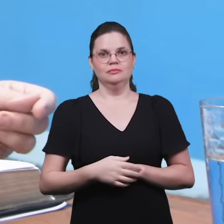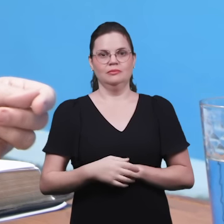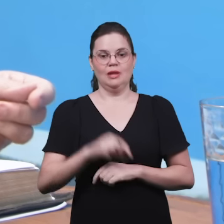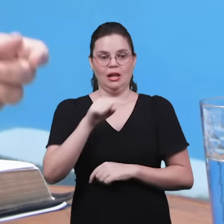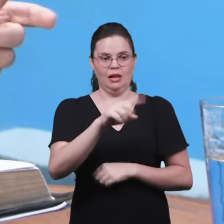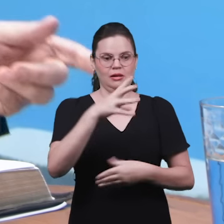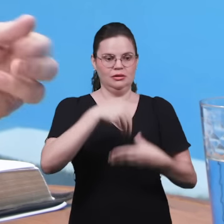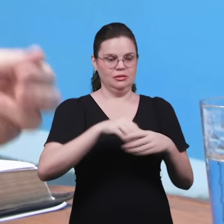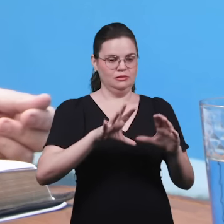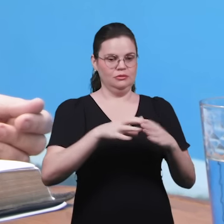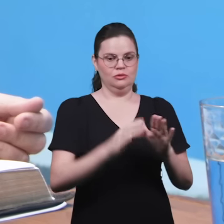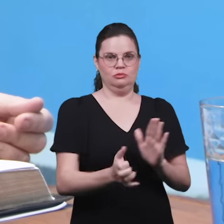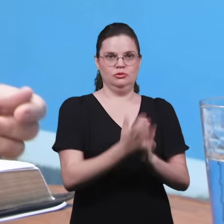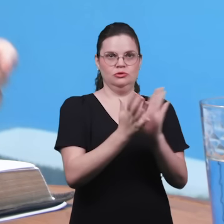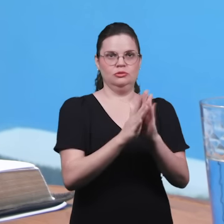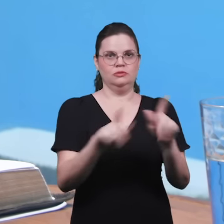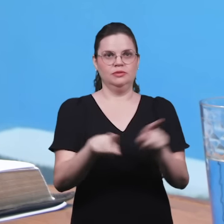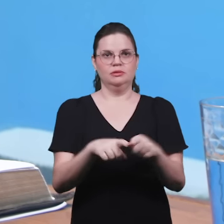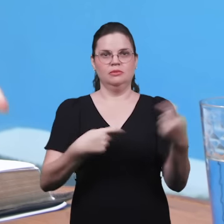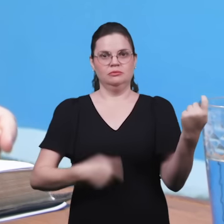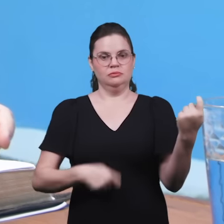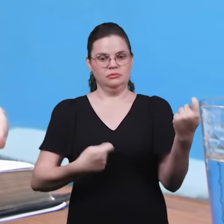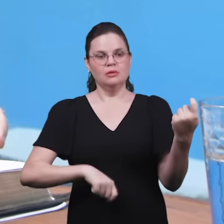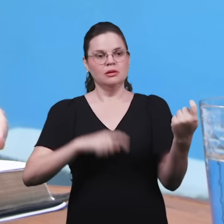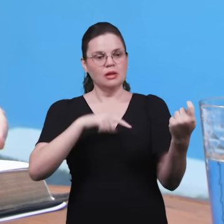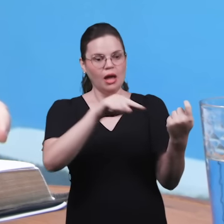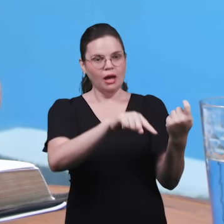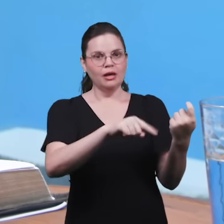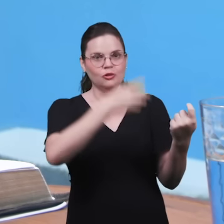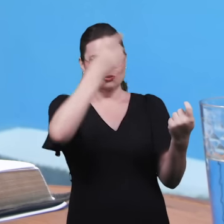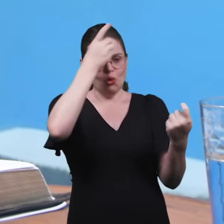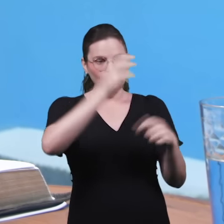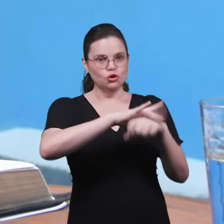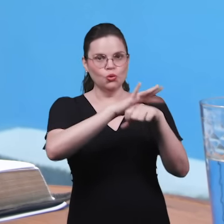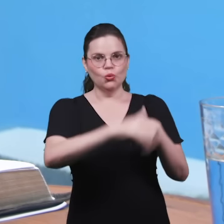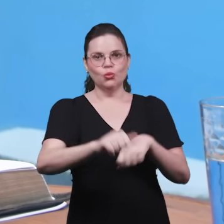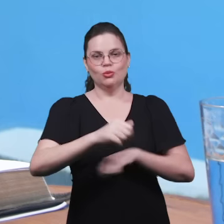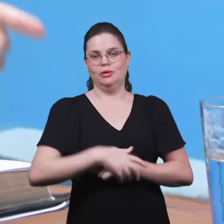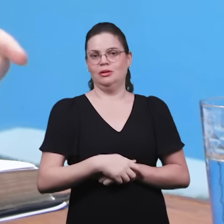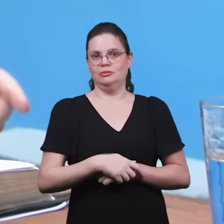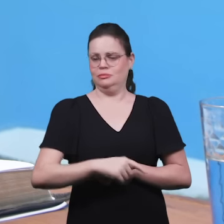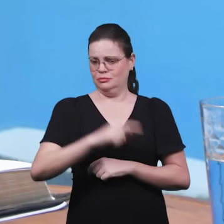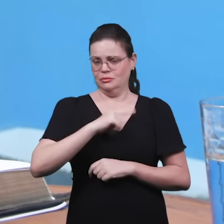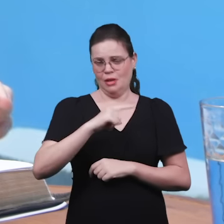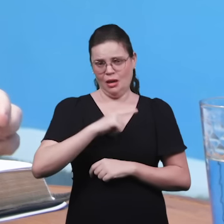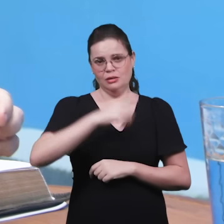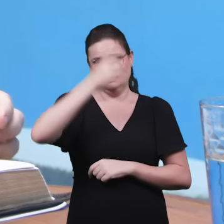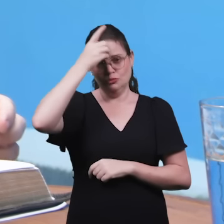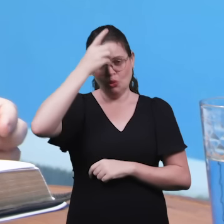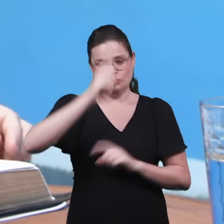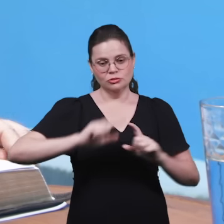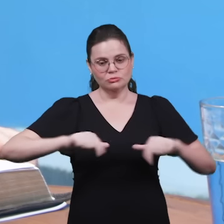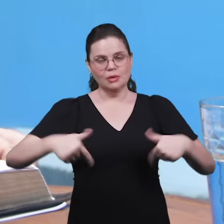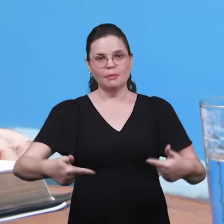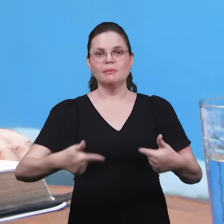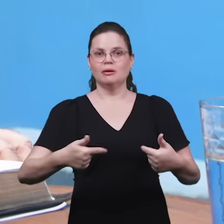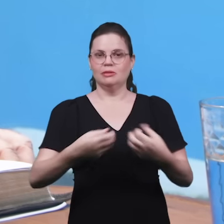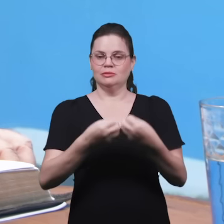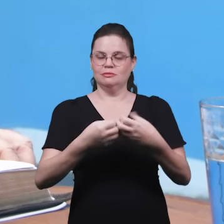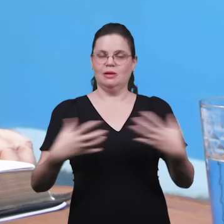grupo de louvor, alguém dos instrumentistas tem o dom de cura ou o dom que o Senhor está manifestando ali.